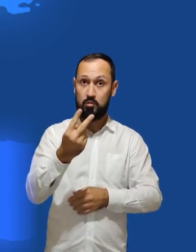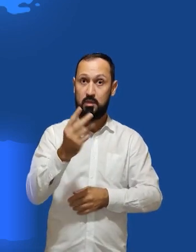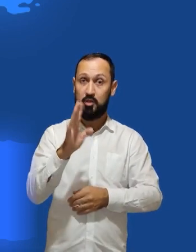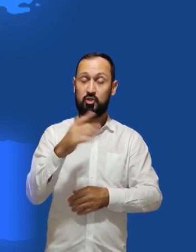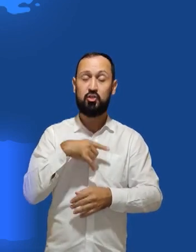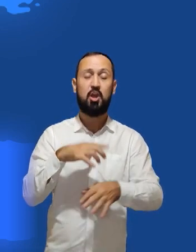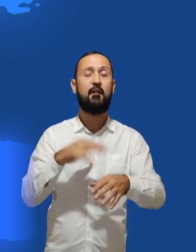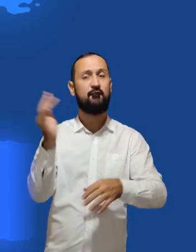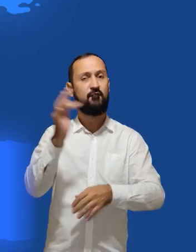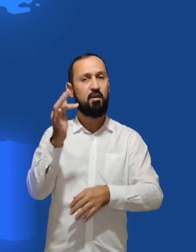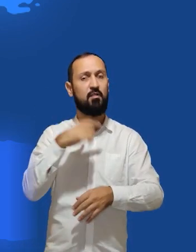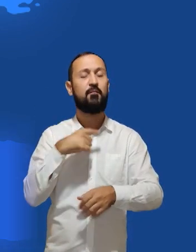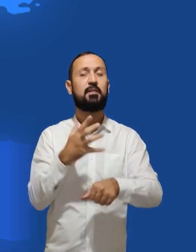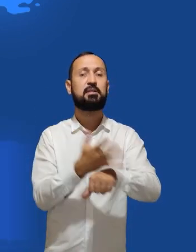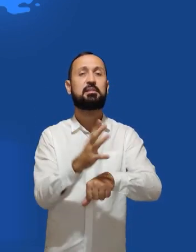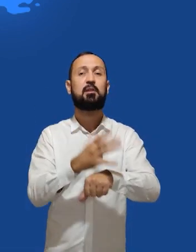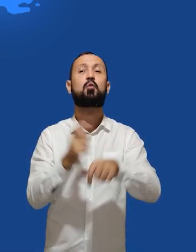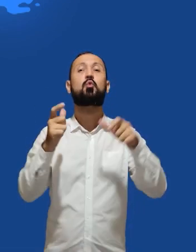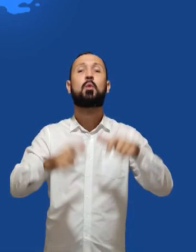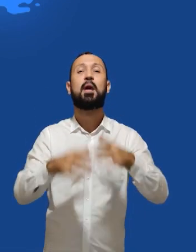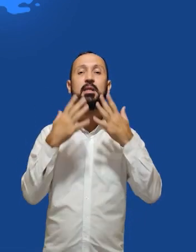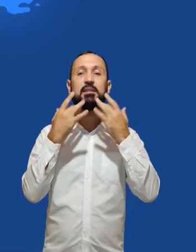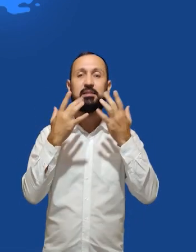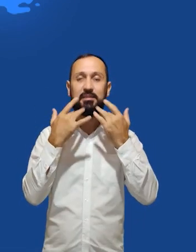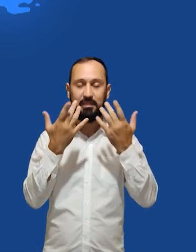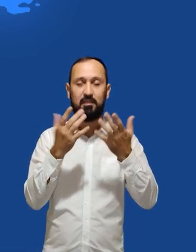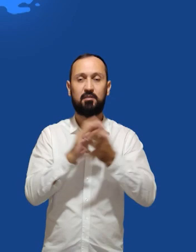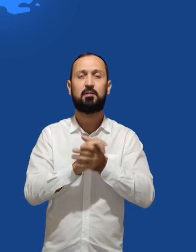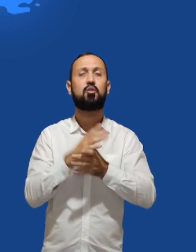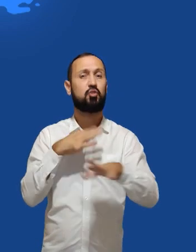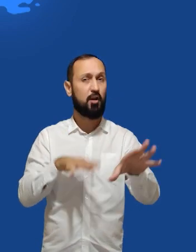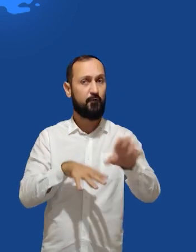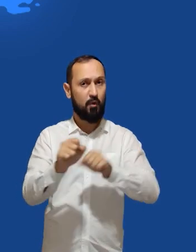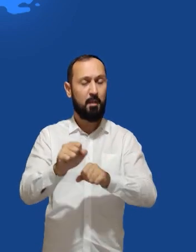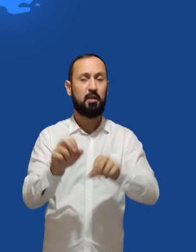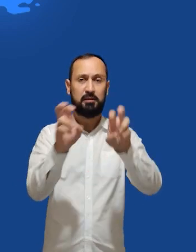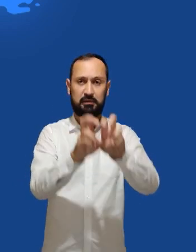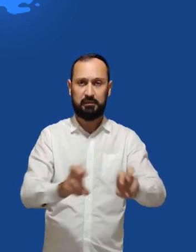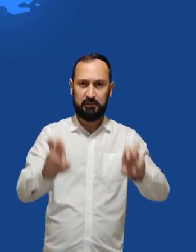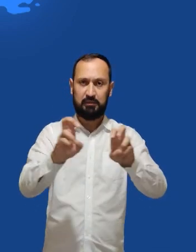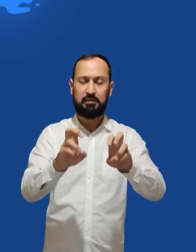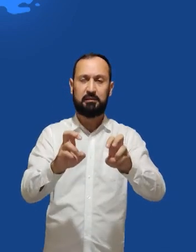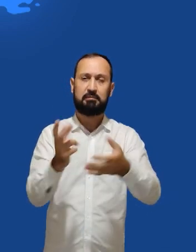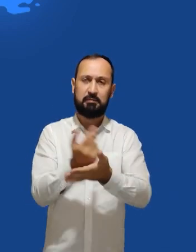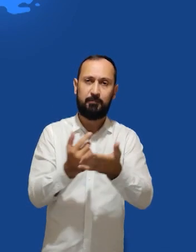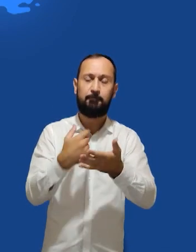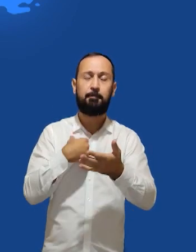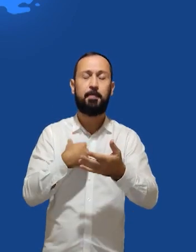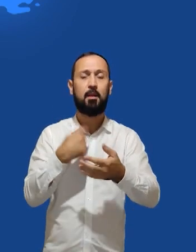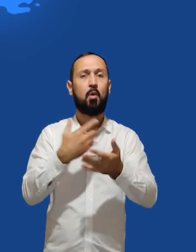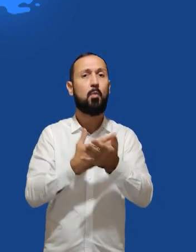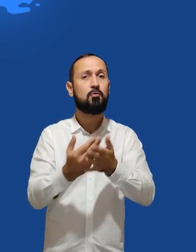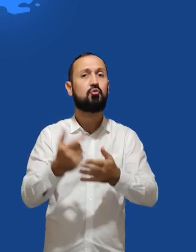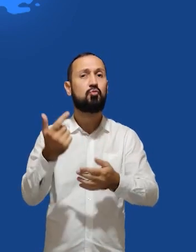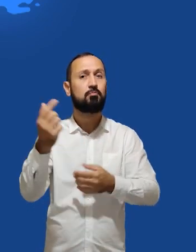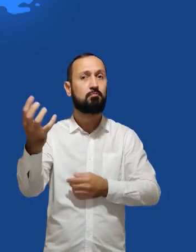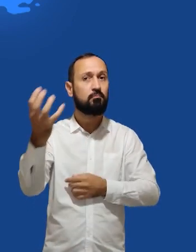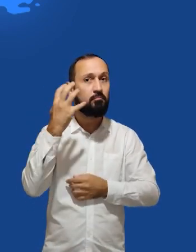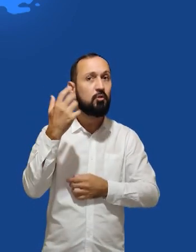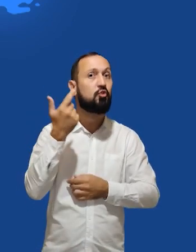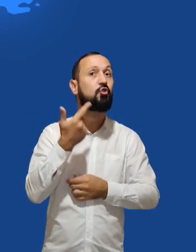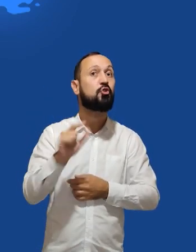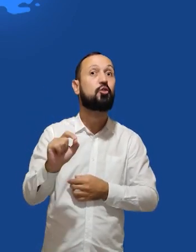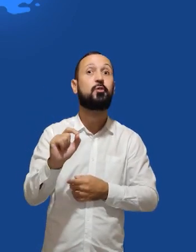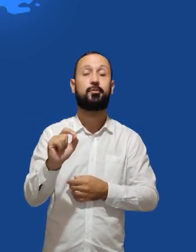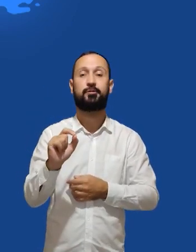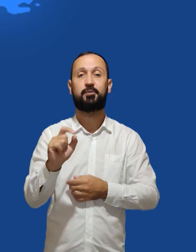segunda faculdade, eu fui fazer estágio na casa de ensaio. Eu já era formada em web design. Foi lá que despertou o grafite